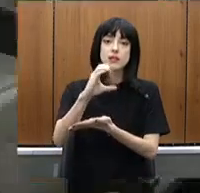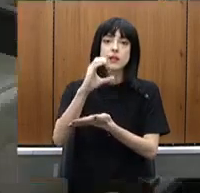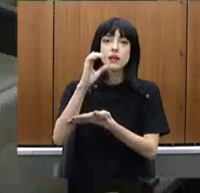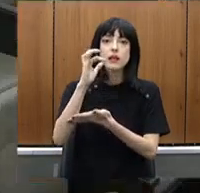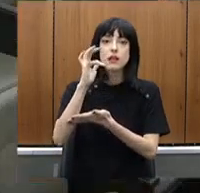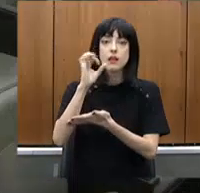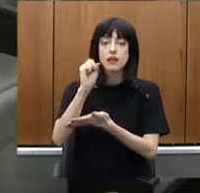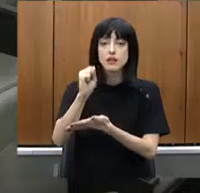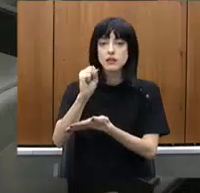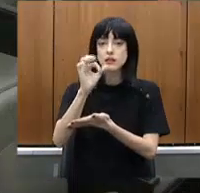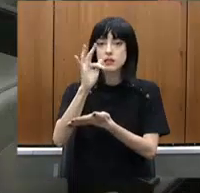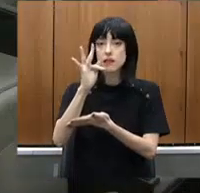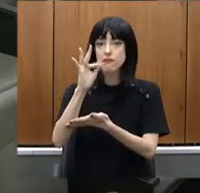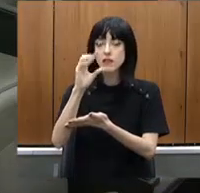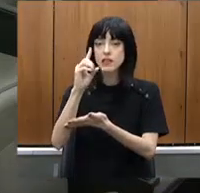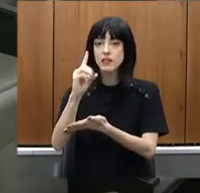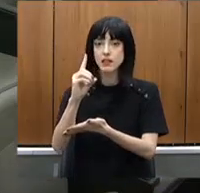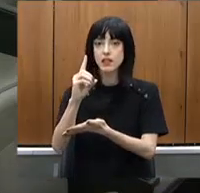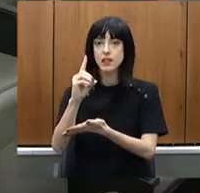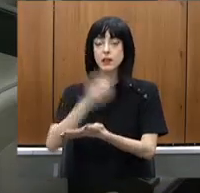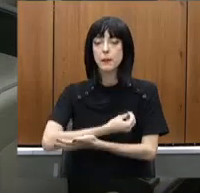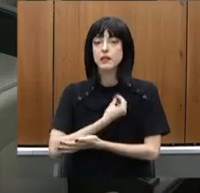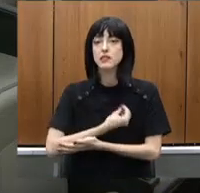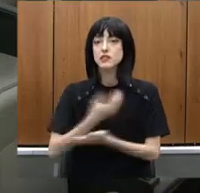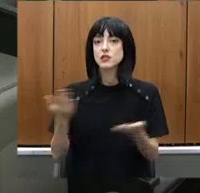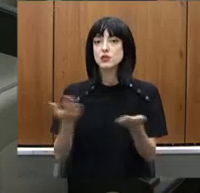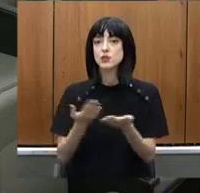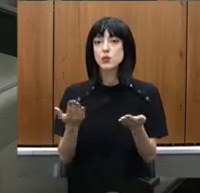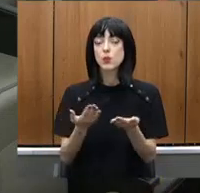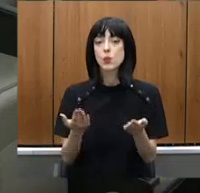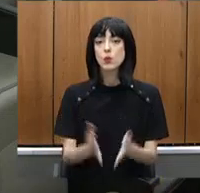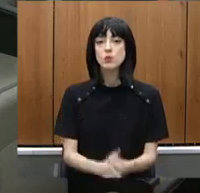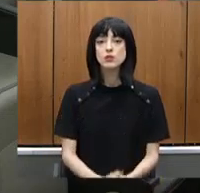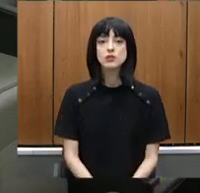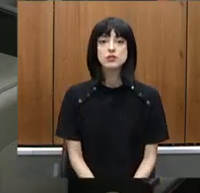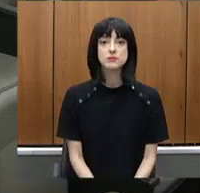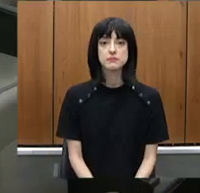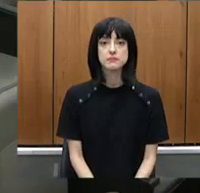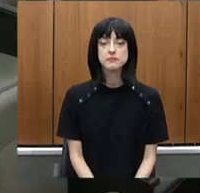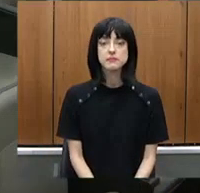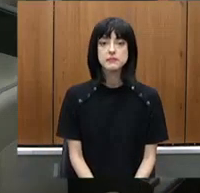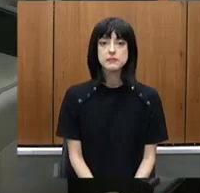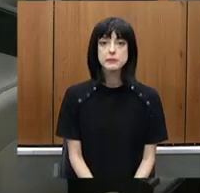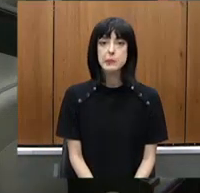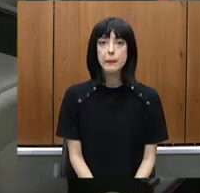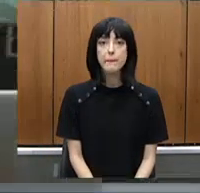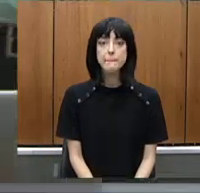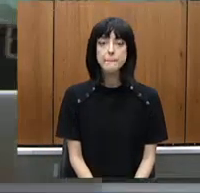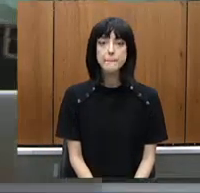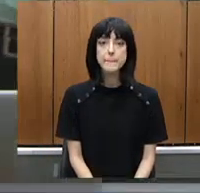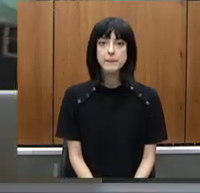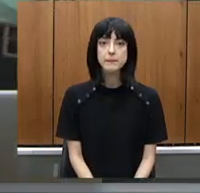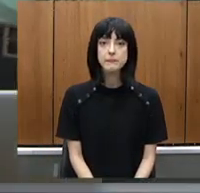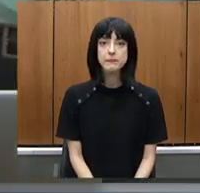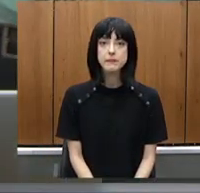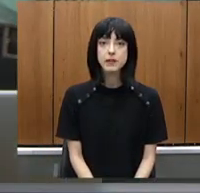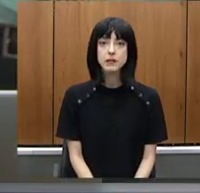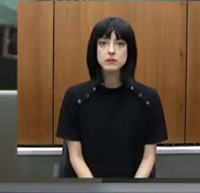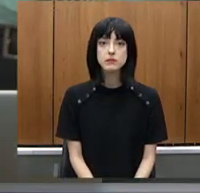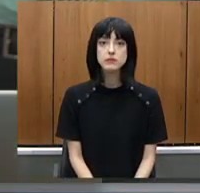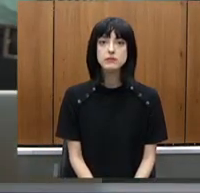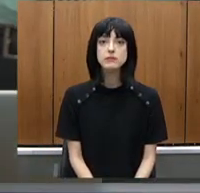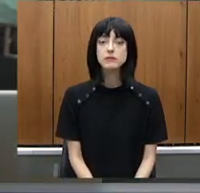esperança de ouvir por parte do comandante Geral da Polícia Militar uma notícia que Tragam ali tragam a eles